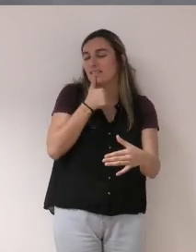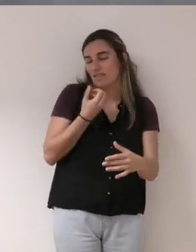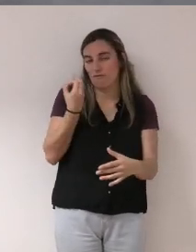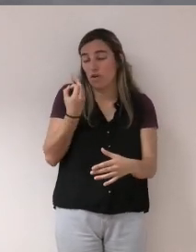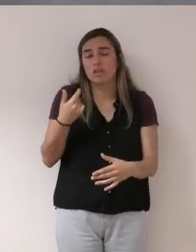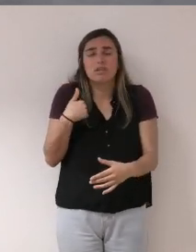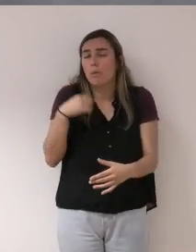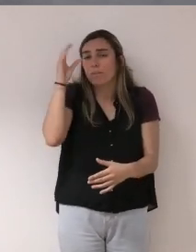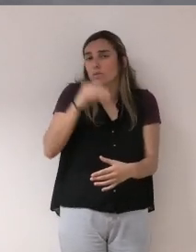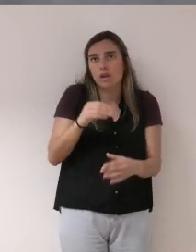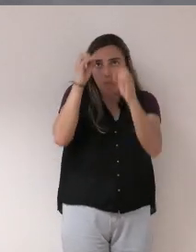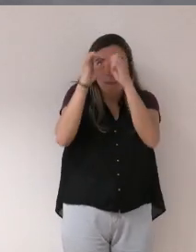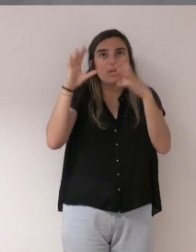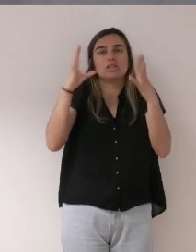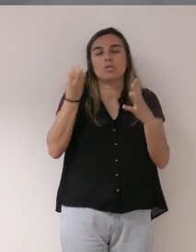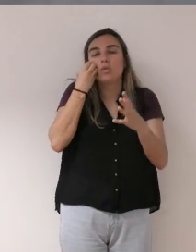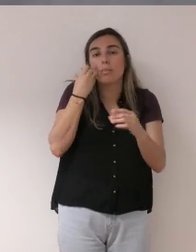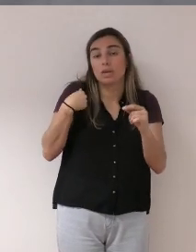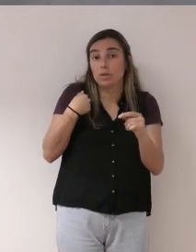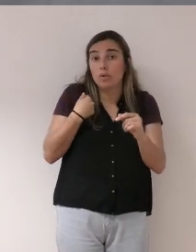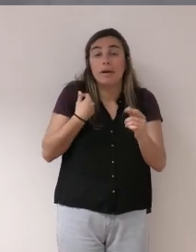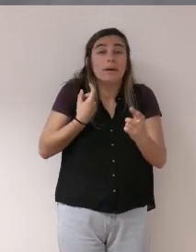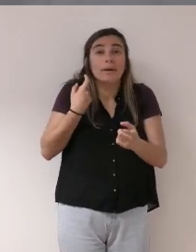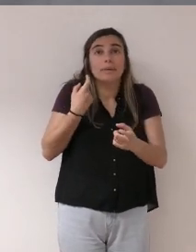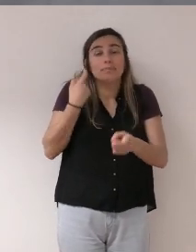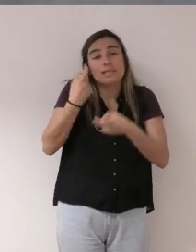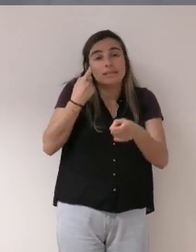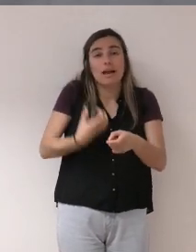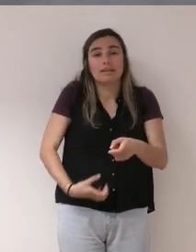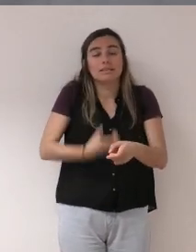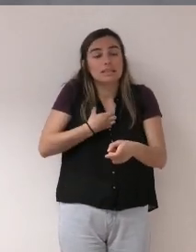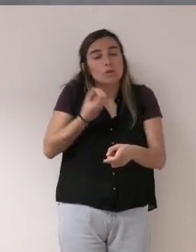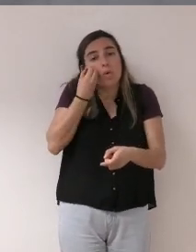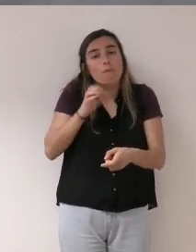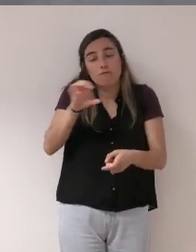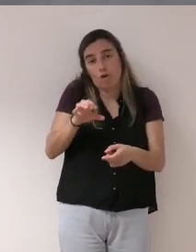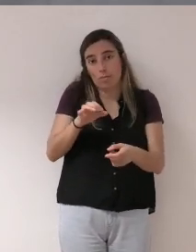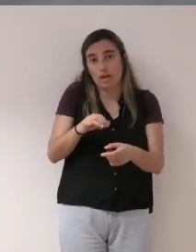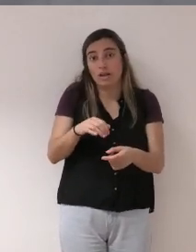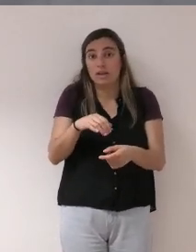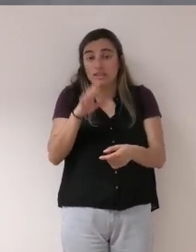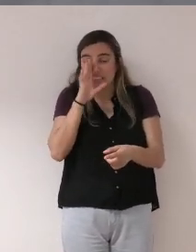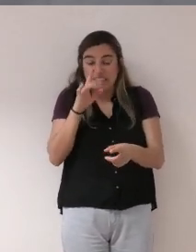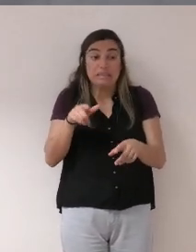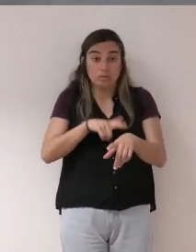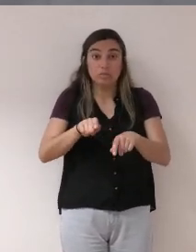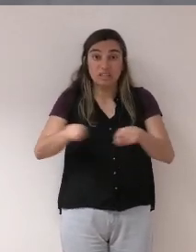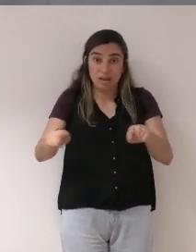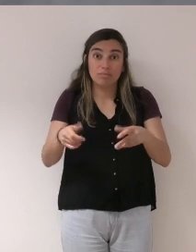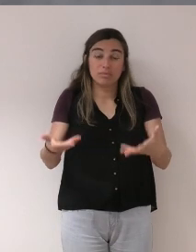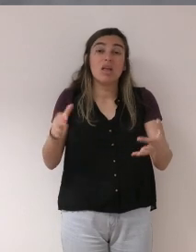não consigo imaginar o que é que poderia pensar ou ser no espaço atravessado pela censura.